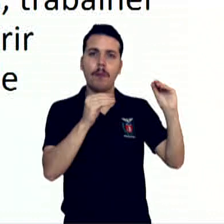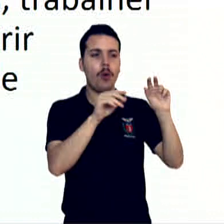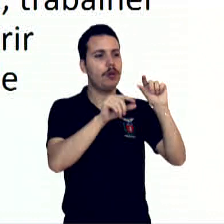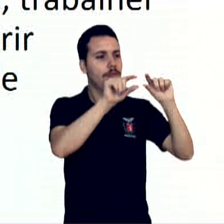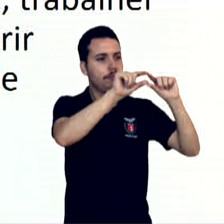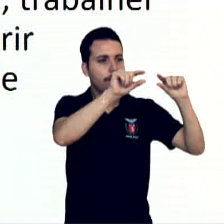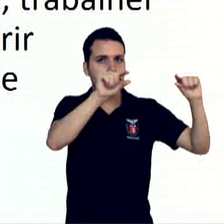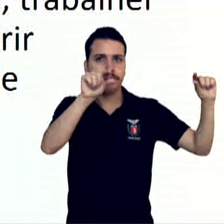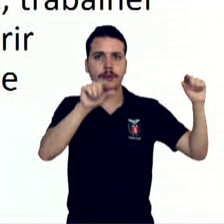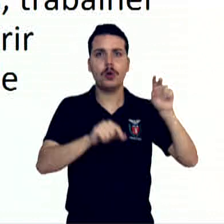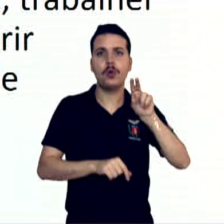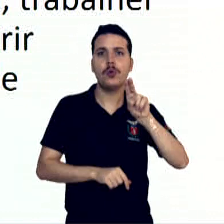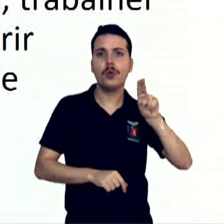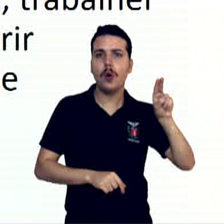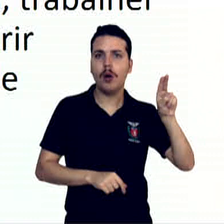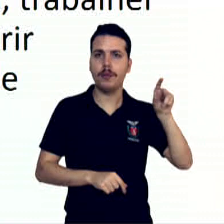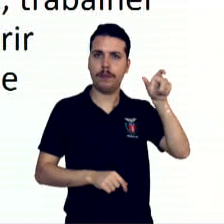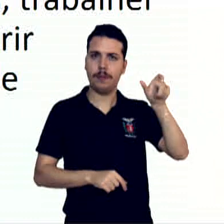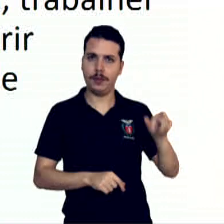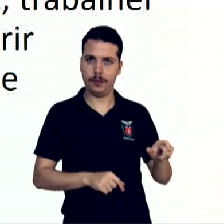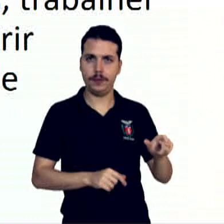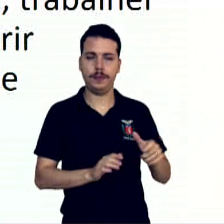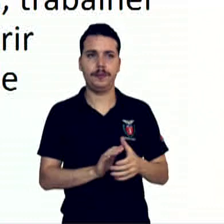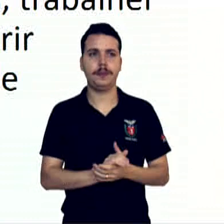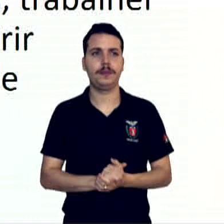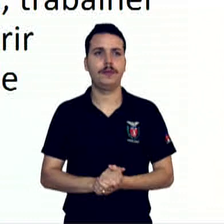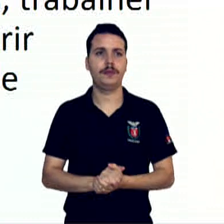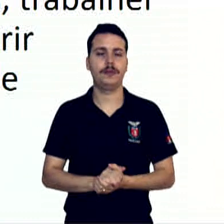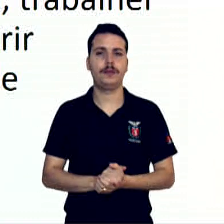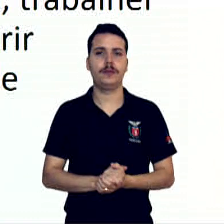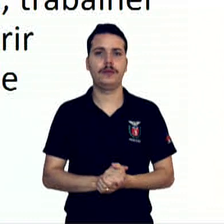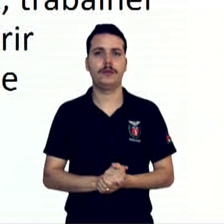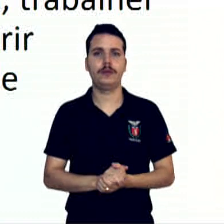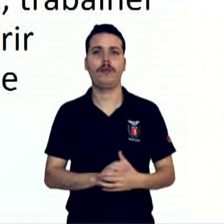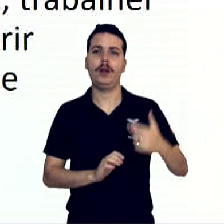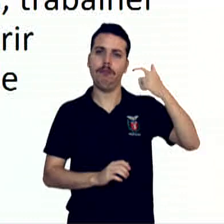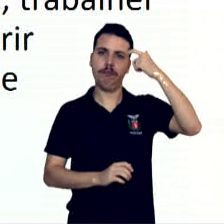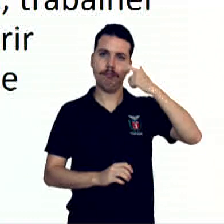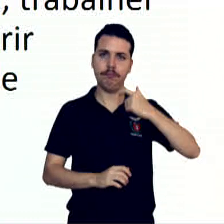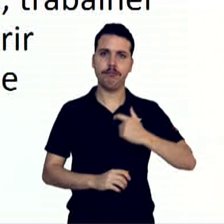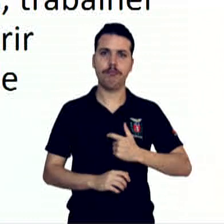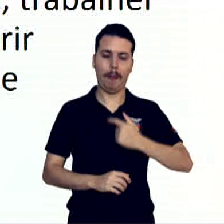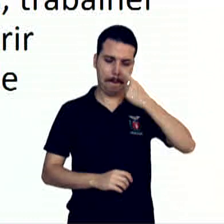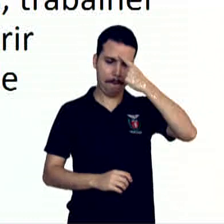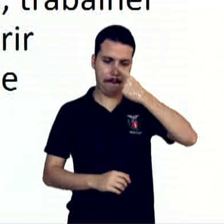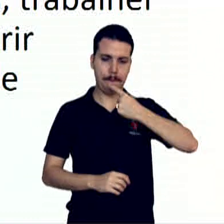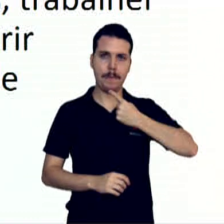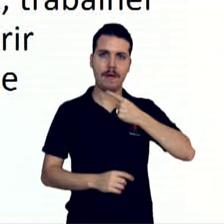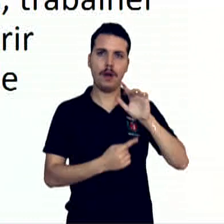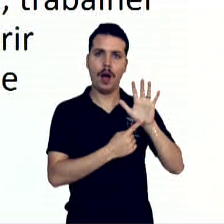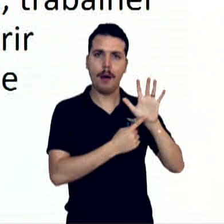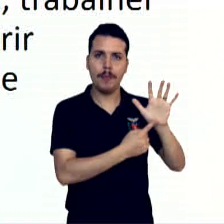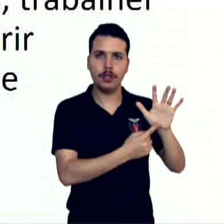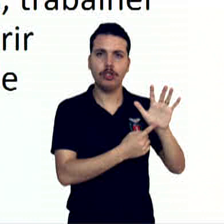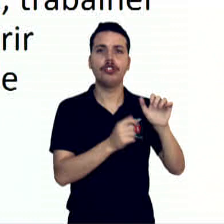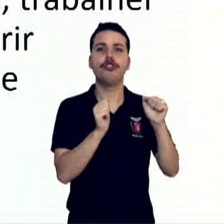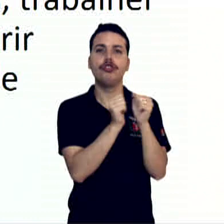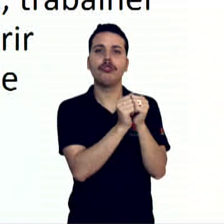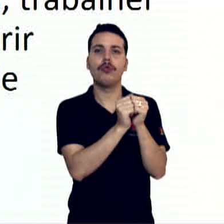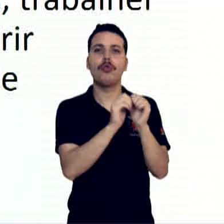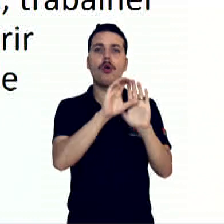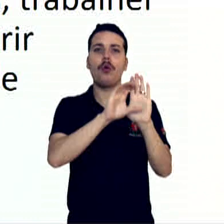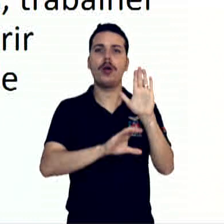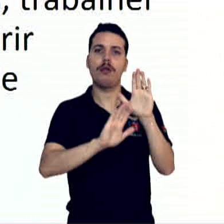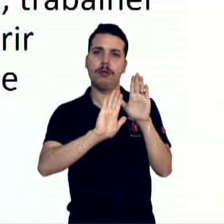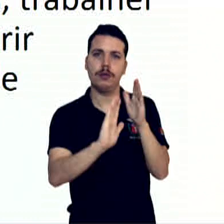da pessoa a quem se dirige essa carta. Apresento o meu perfil juntamente com o currículo anexo